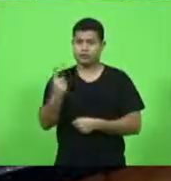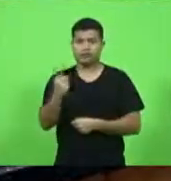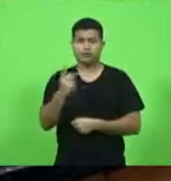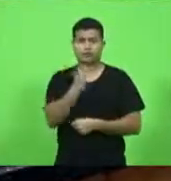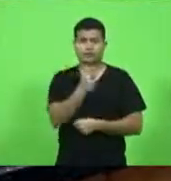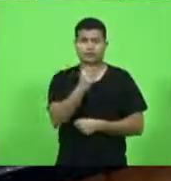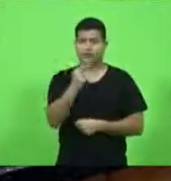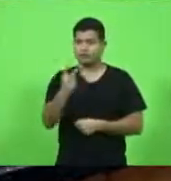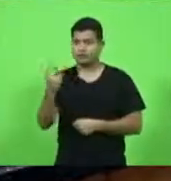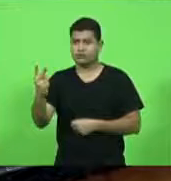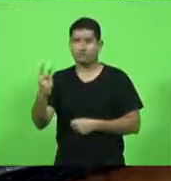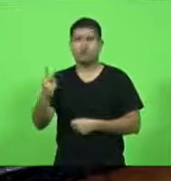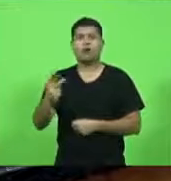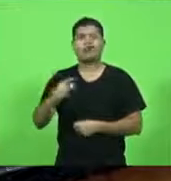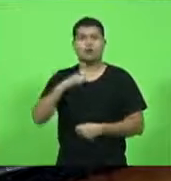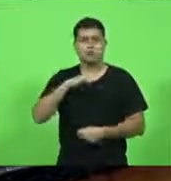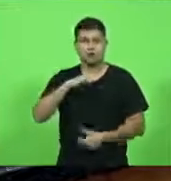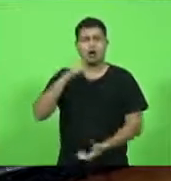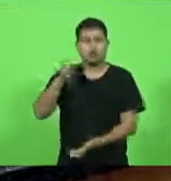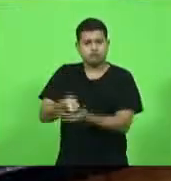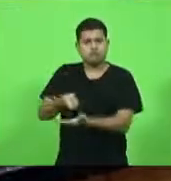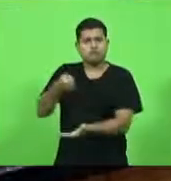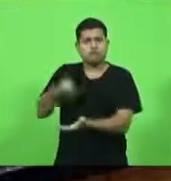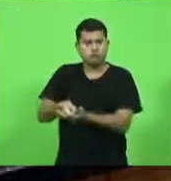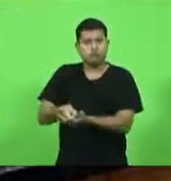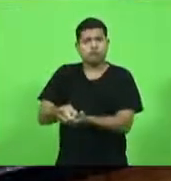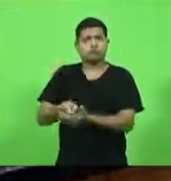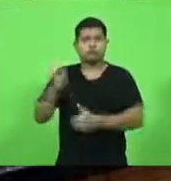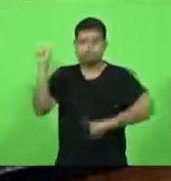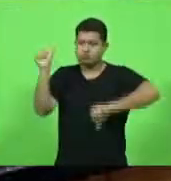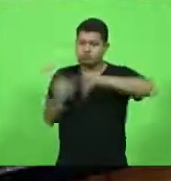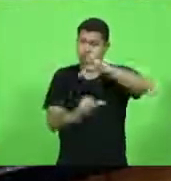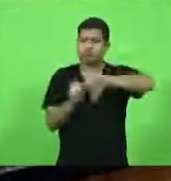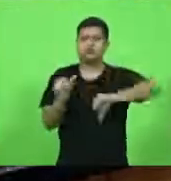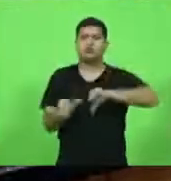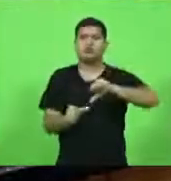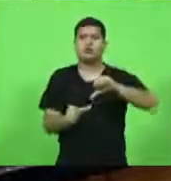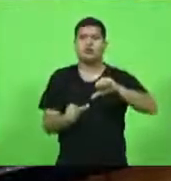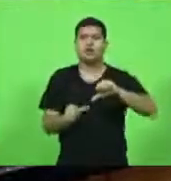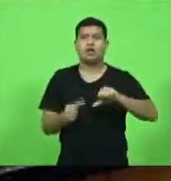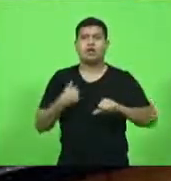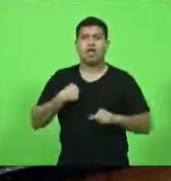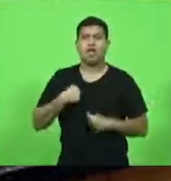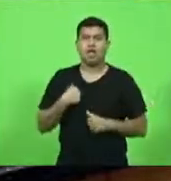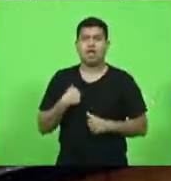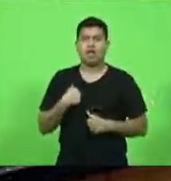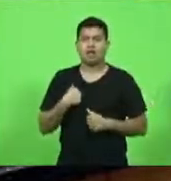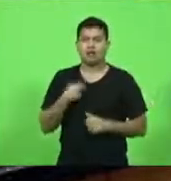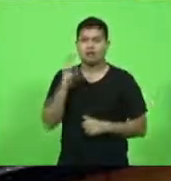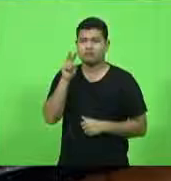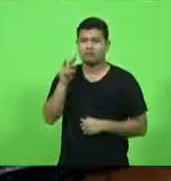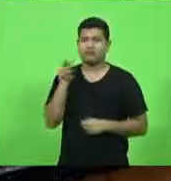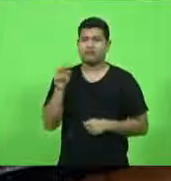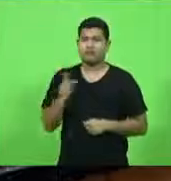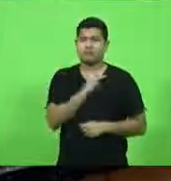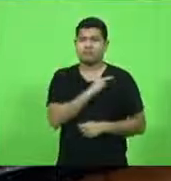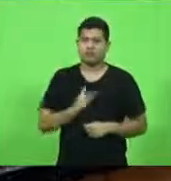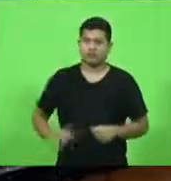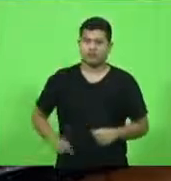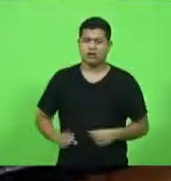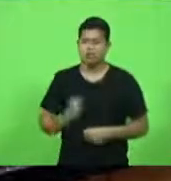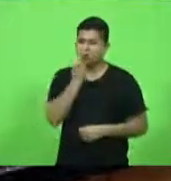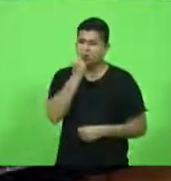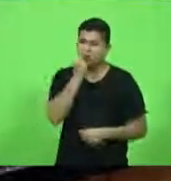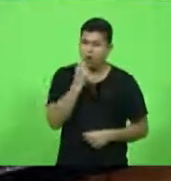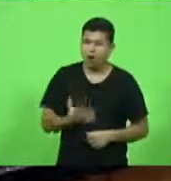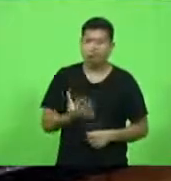disse, vai ser cobrado. Como eu disse, toda mudança, adorei a presidência passada, tenho certeza que vou gostar